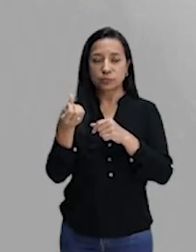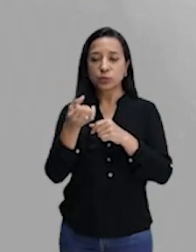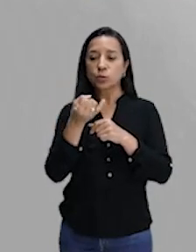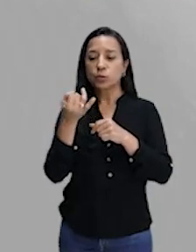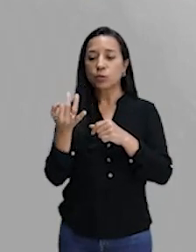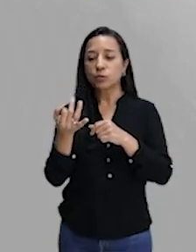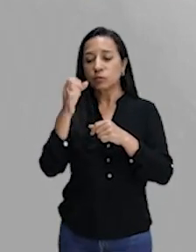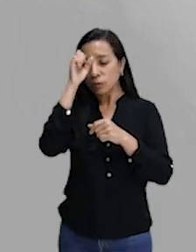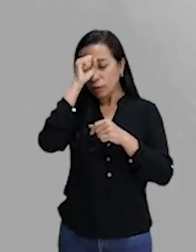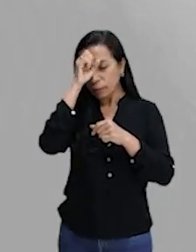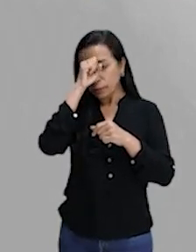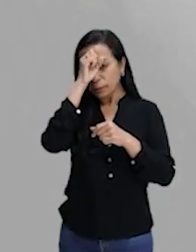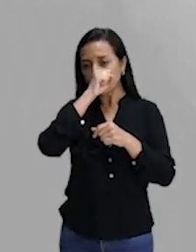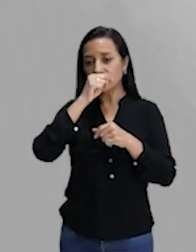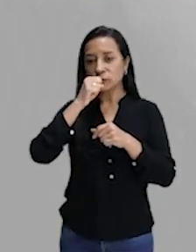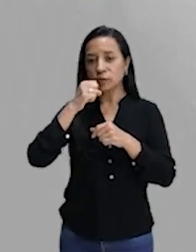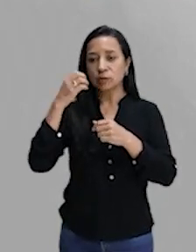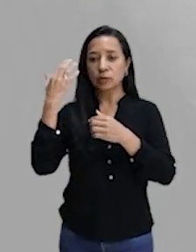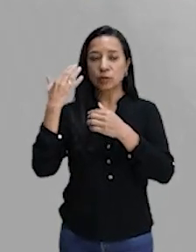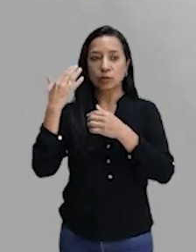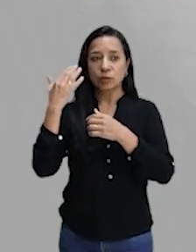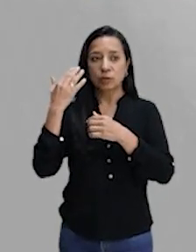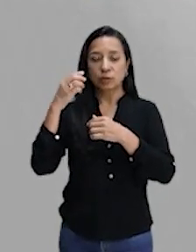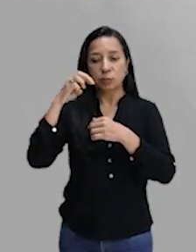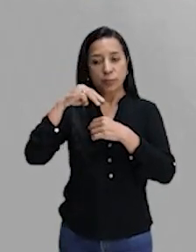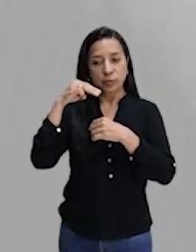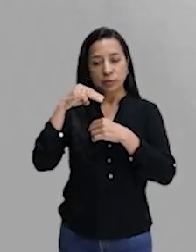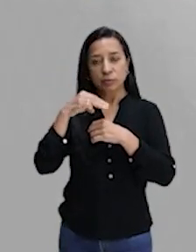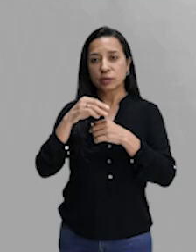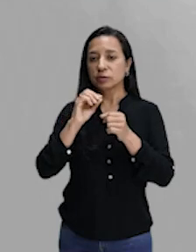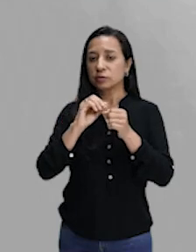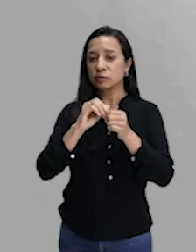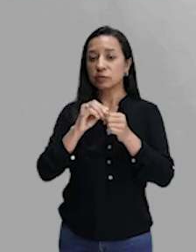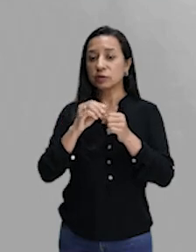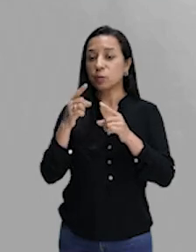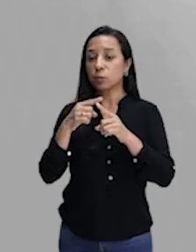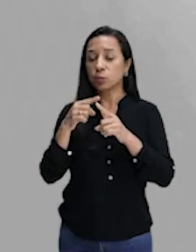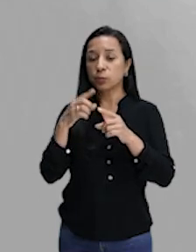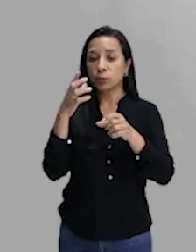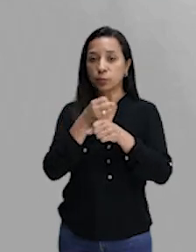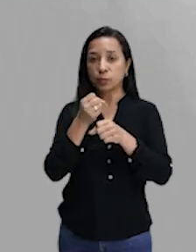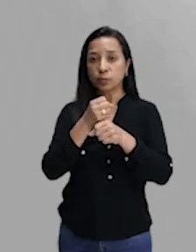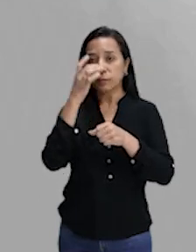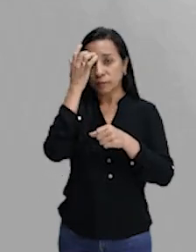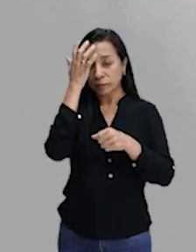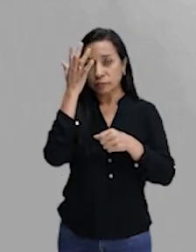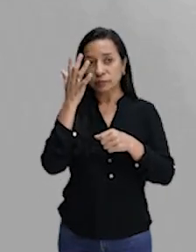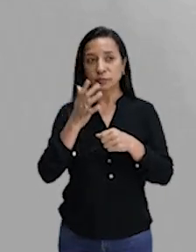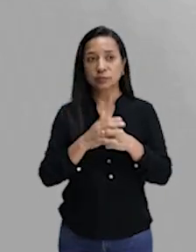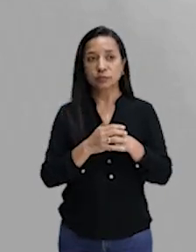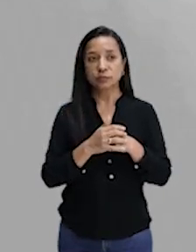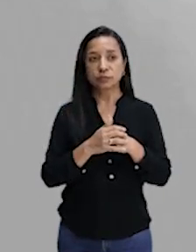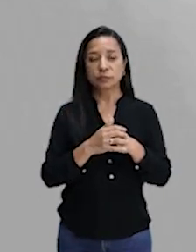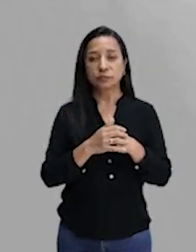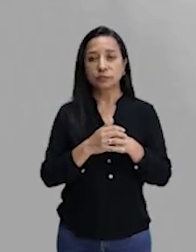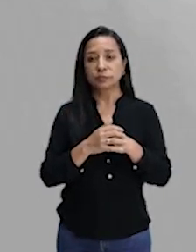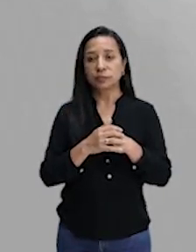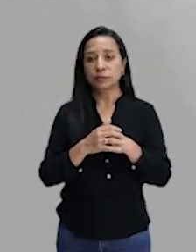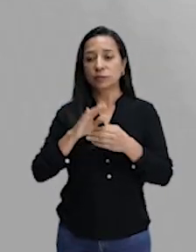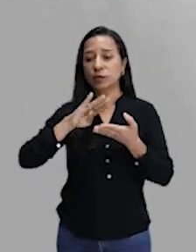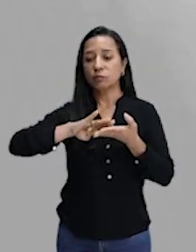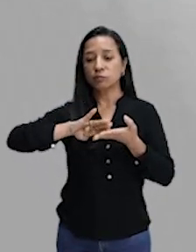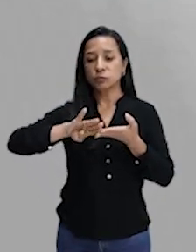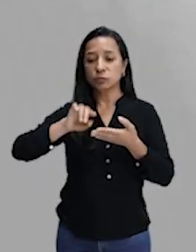Então você aprendeu lá né comprou sua Marone a fazer esse tipo de continha que é bem fácil né então tiro aqui a vírgula